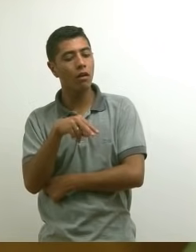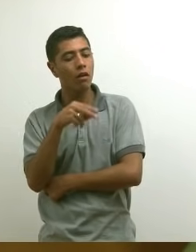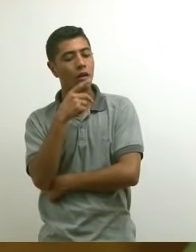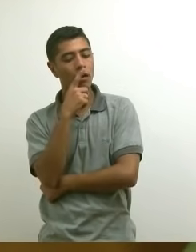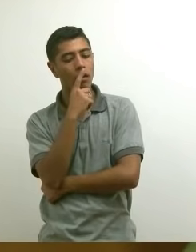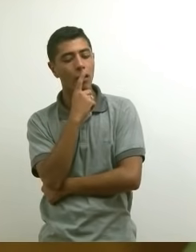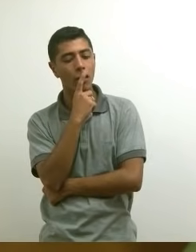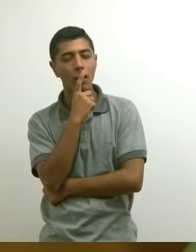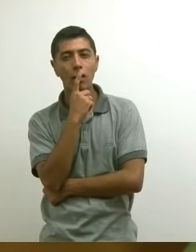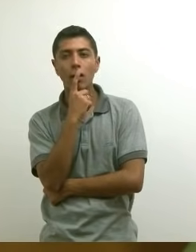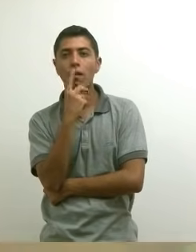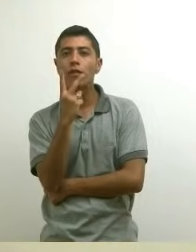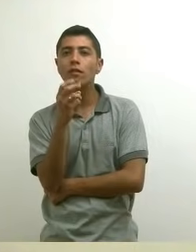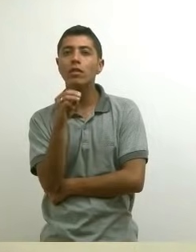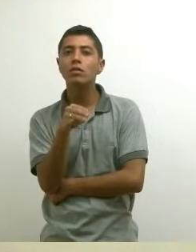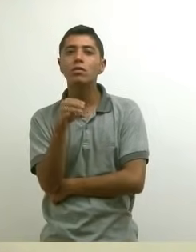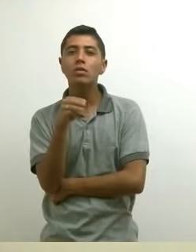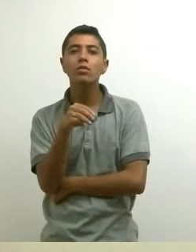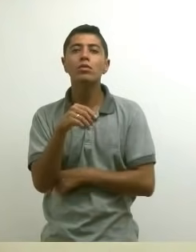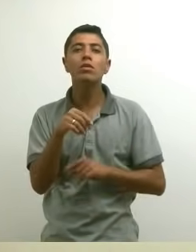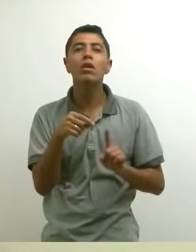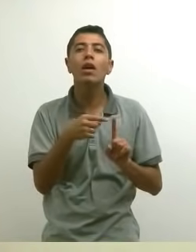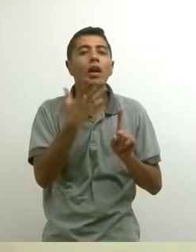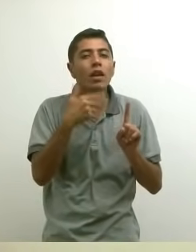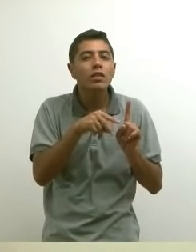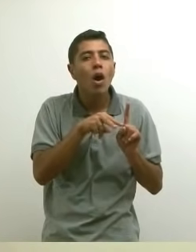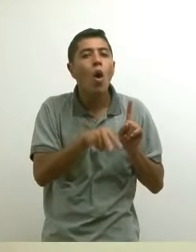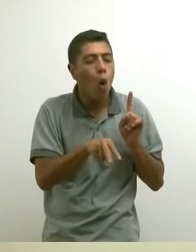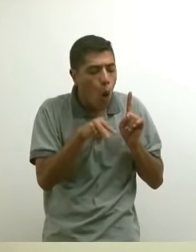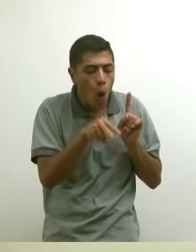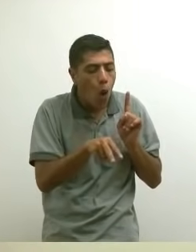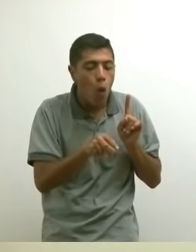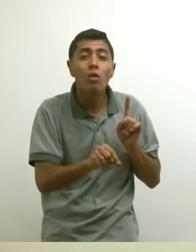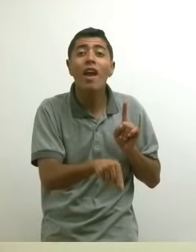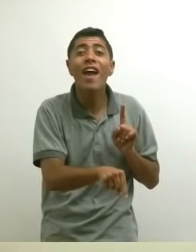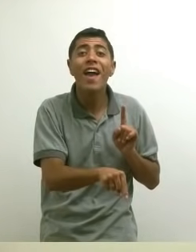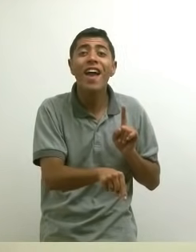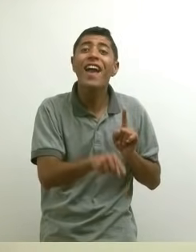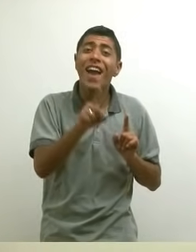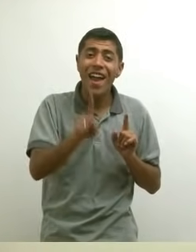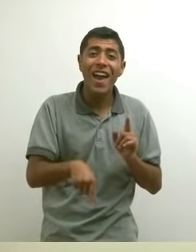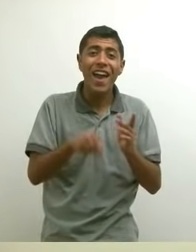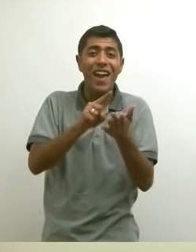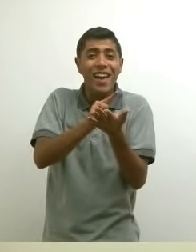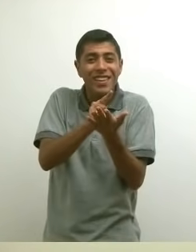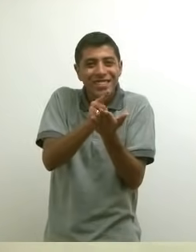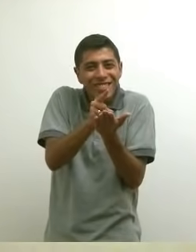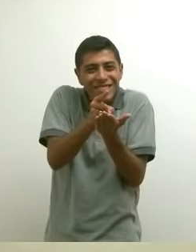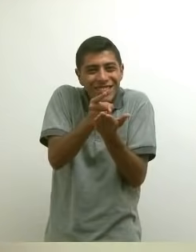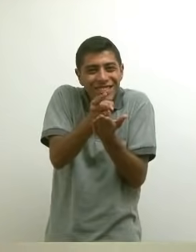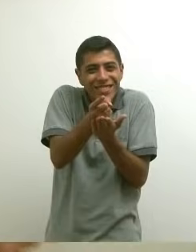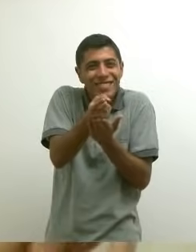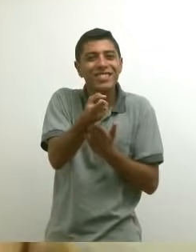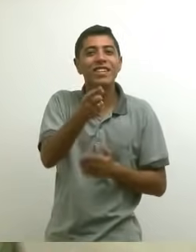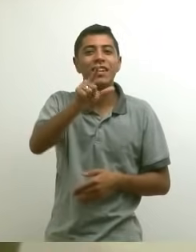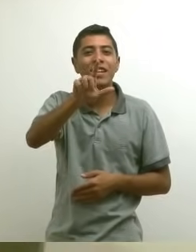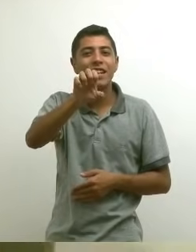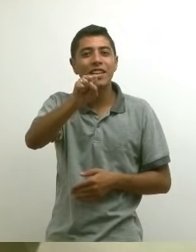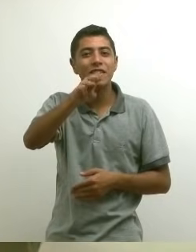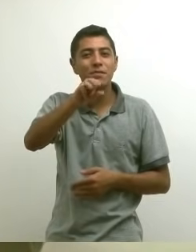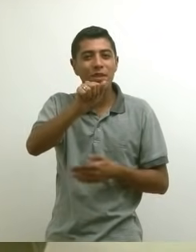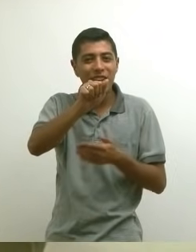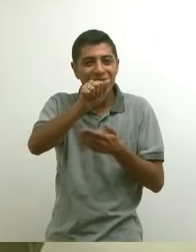20 minutos é uma lesma que eu vou falar eu vou falar ensina eu sei que eu posso perguntar pra